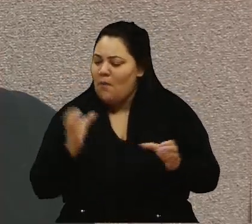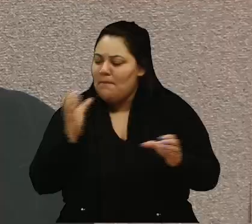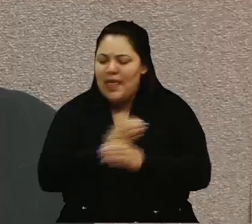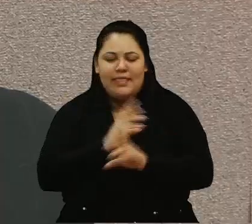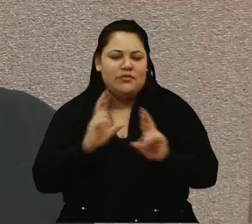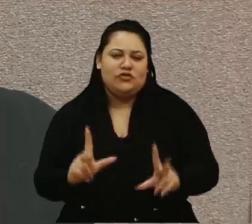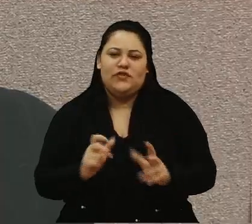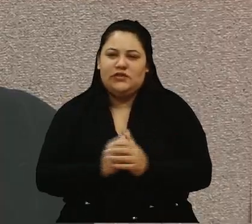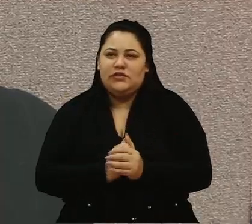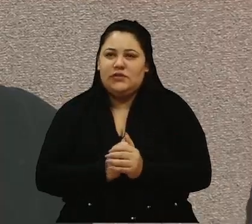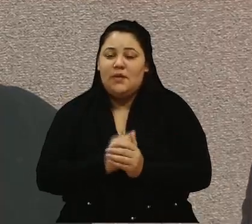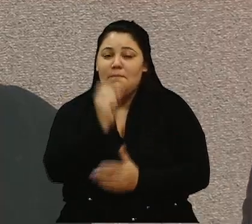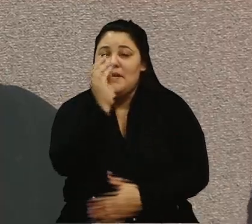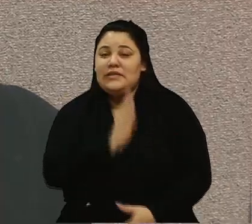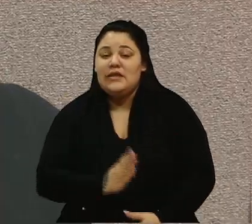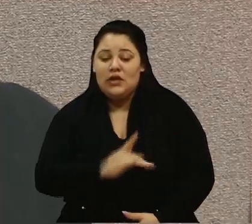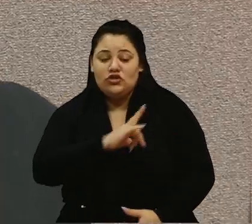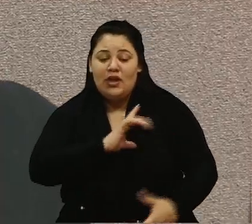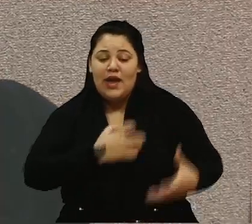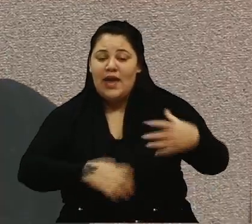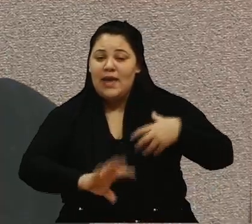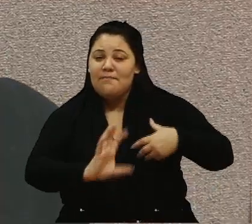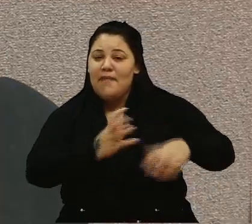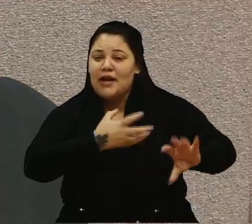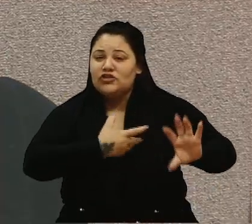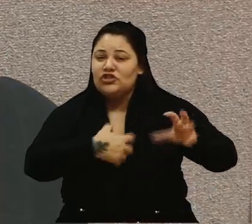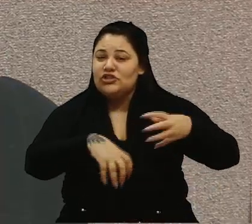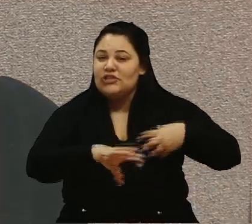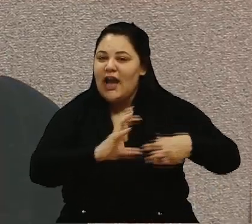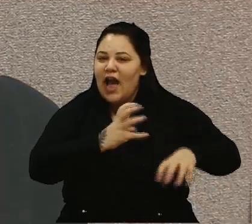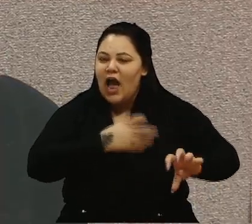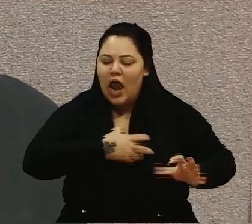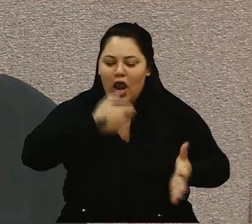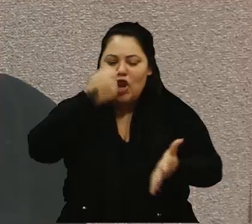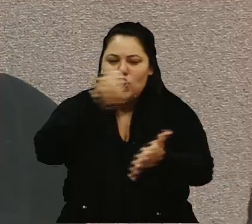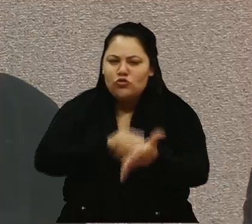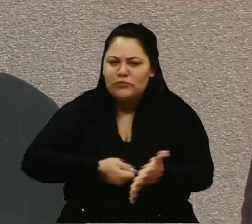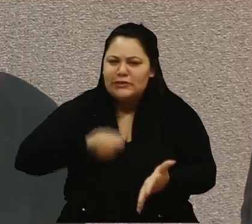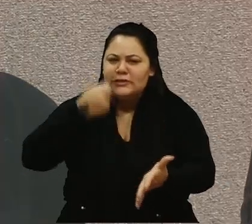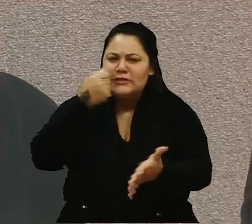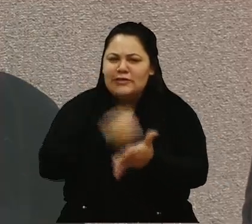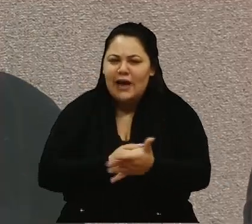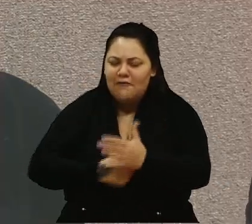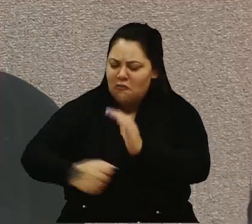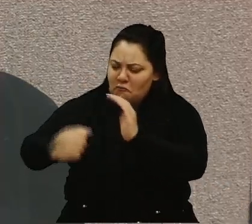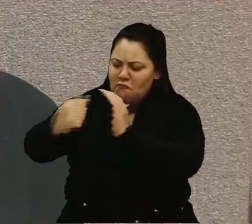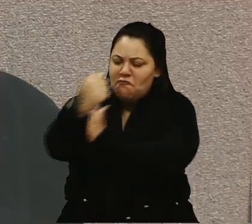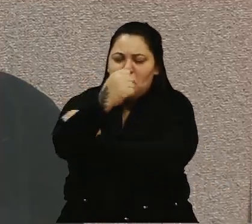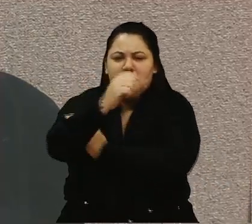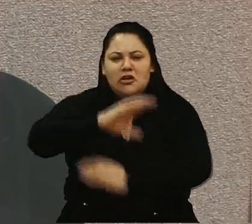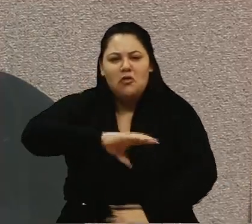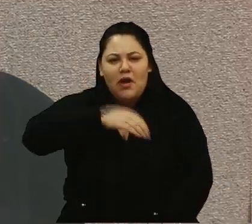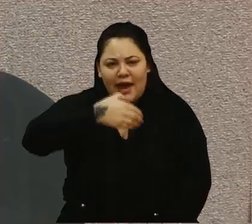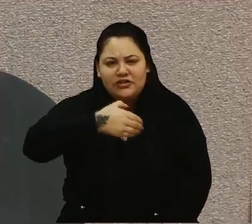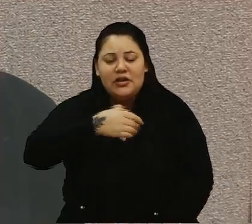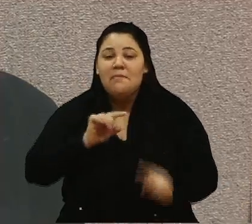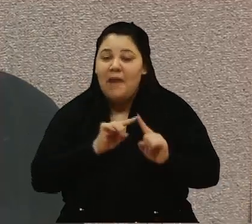diferentes. Os brasileiros tinham empatia, lutavam com denodo e galhardia, mas tinham